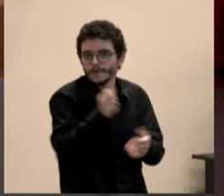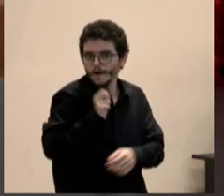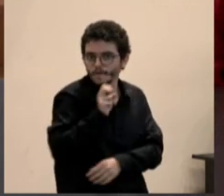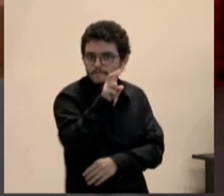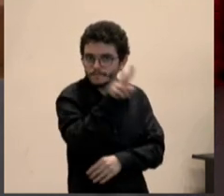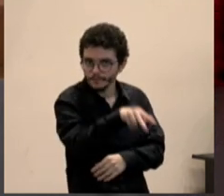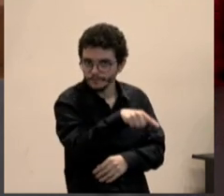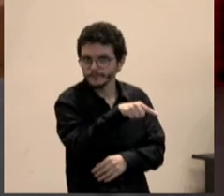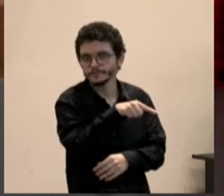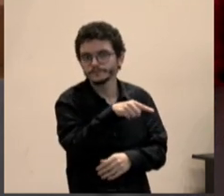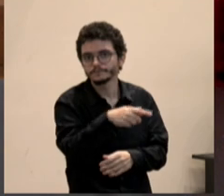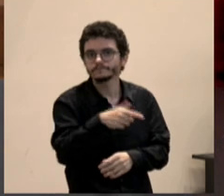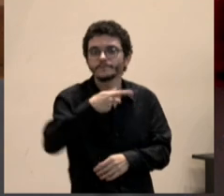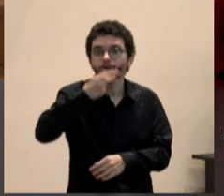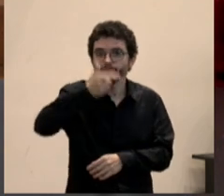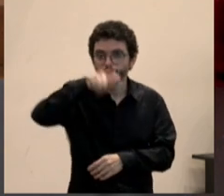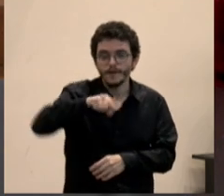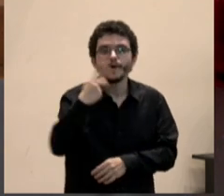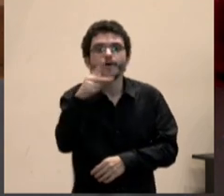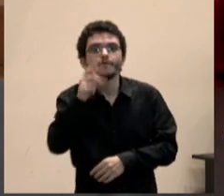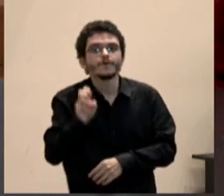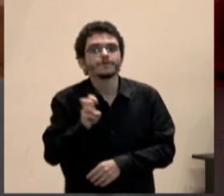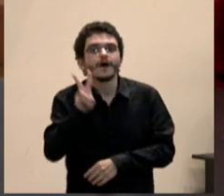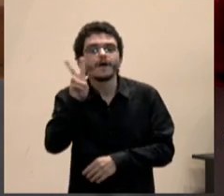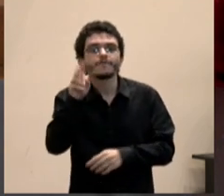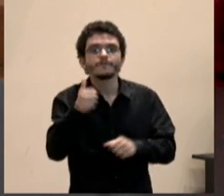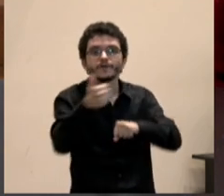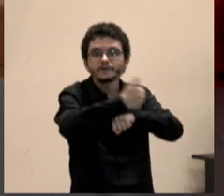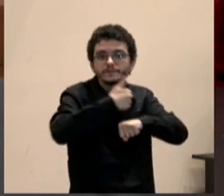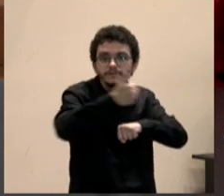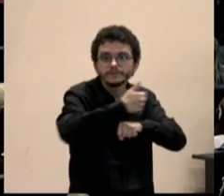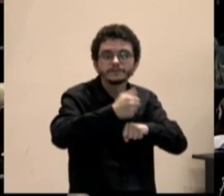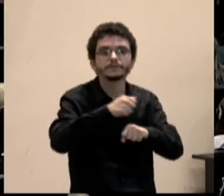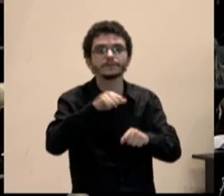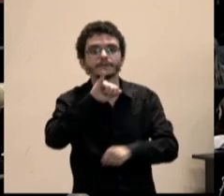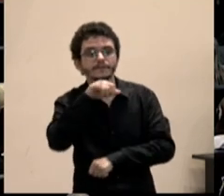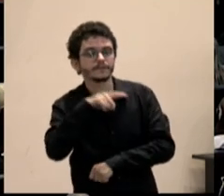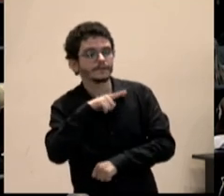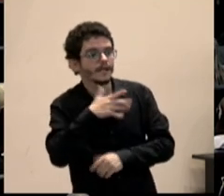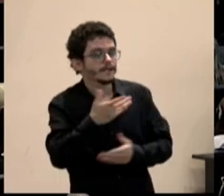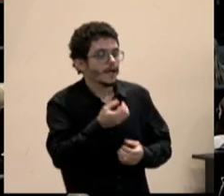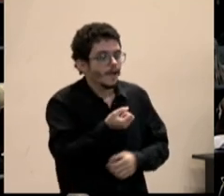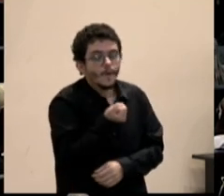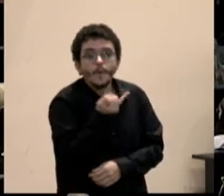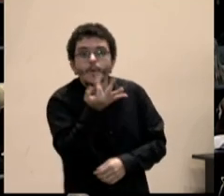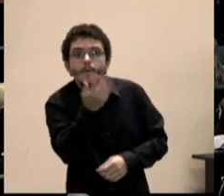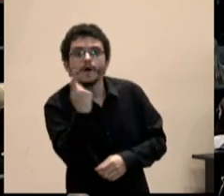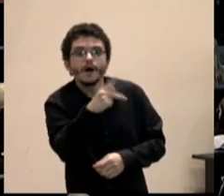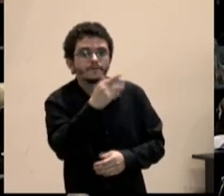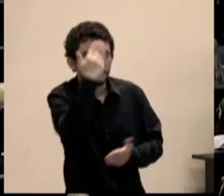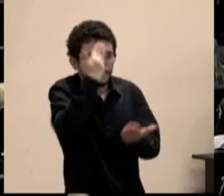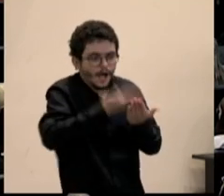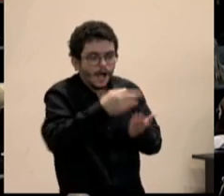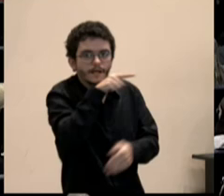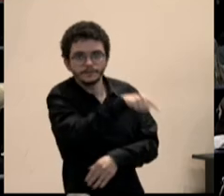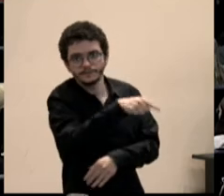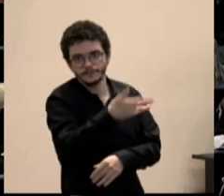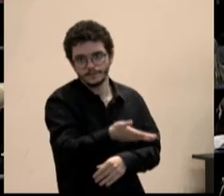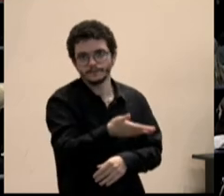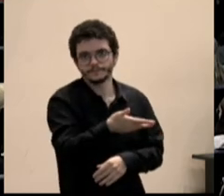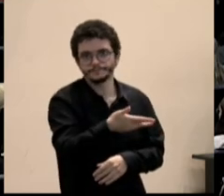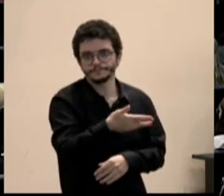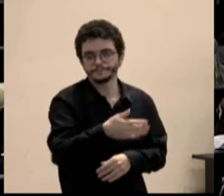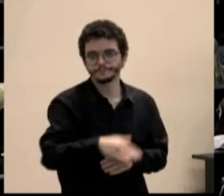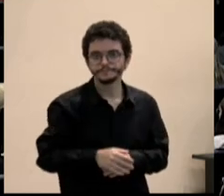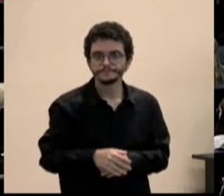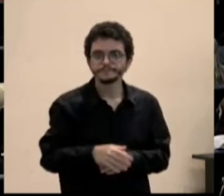Vou repetir. Você valoriza uma profissão é pelo prestígio que você dá à profissão.